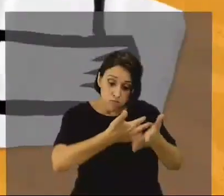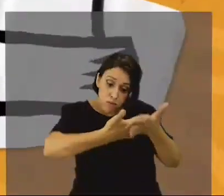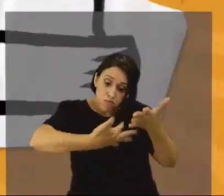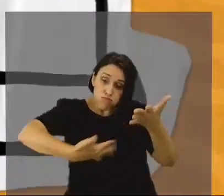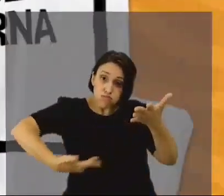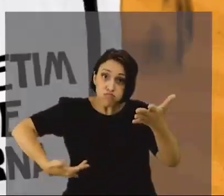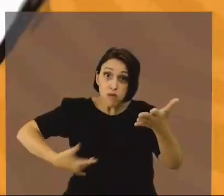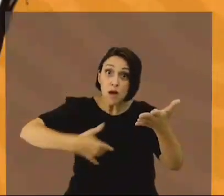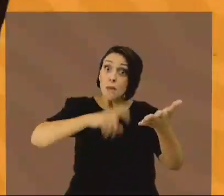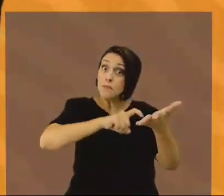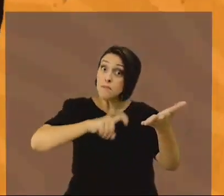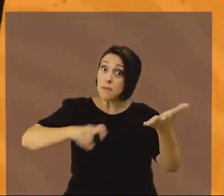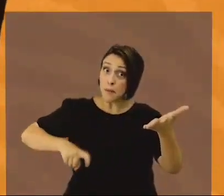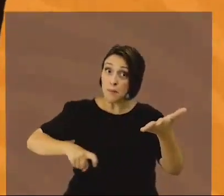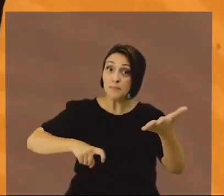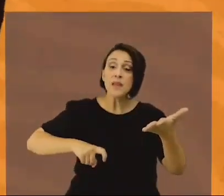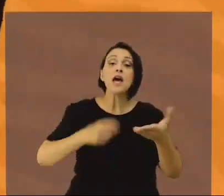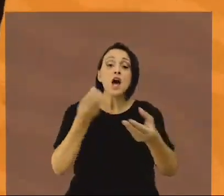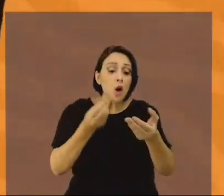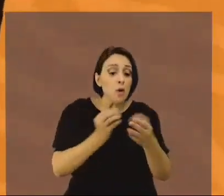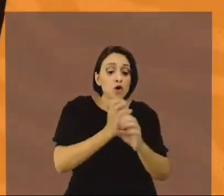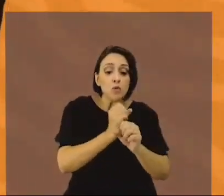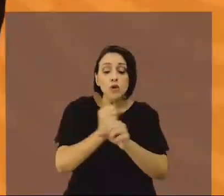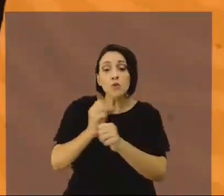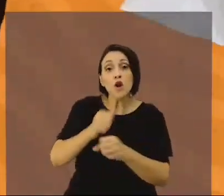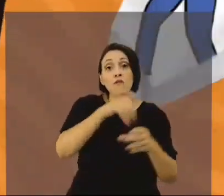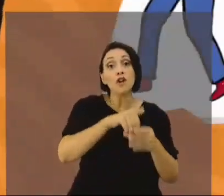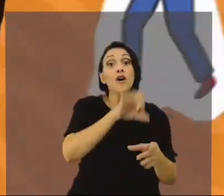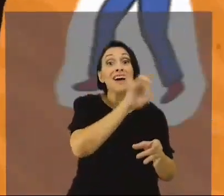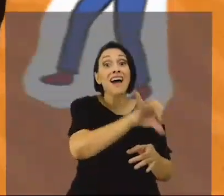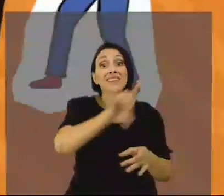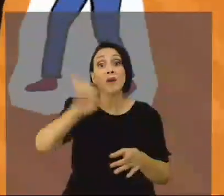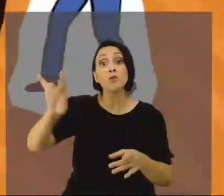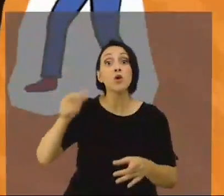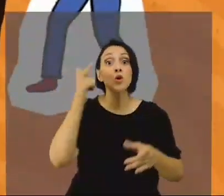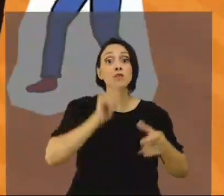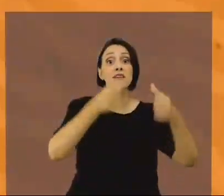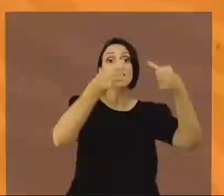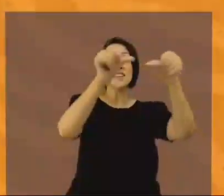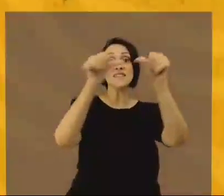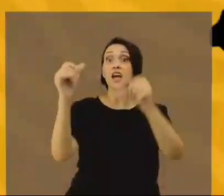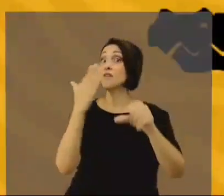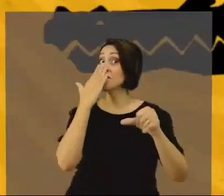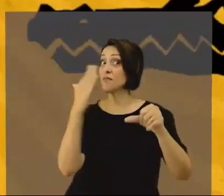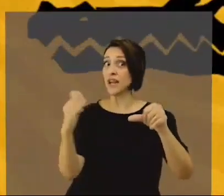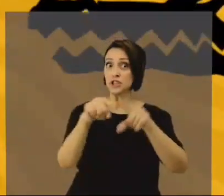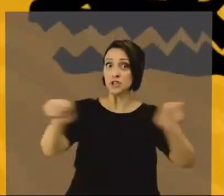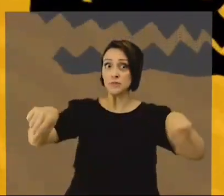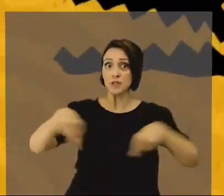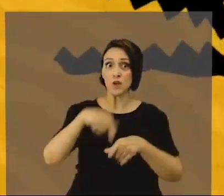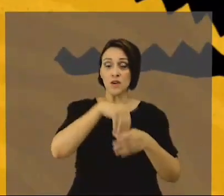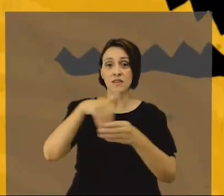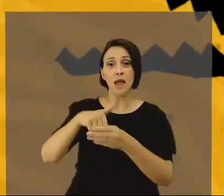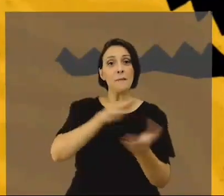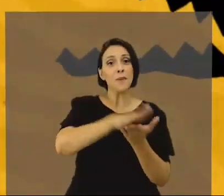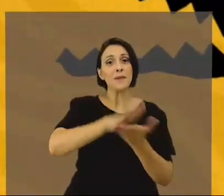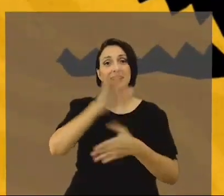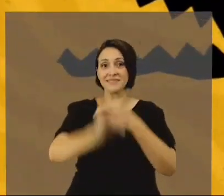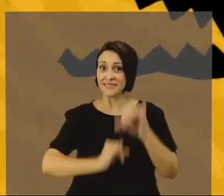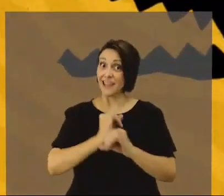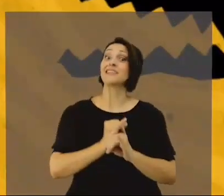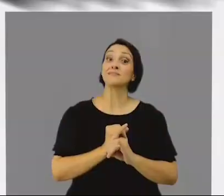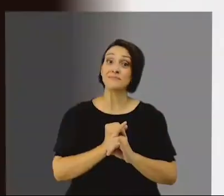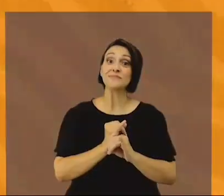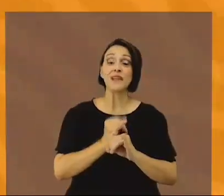impresso. Os boletins com o número de votos de cada urna são afixados na entrada da sessão e publicados na